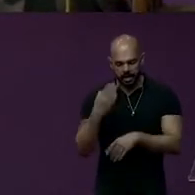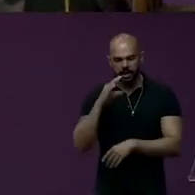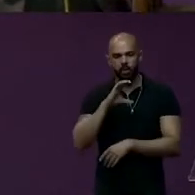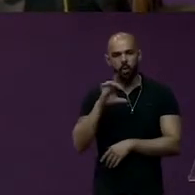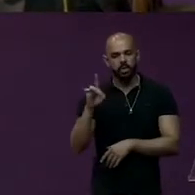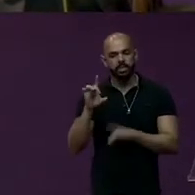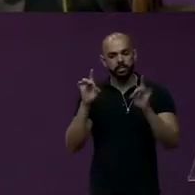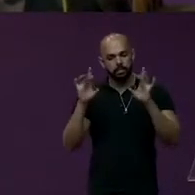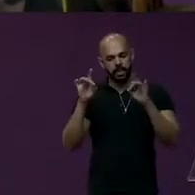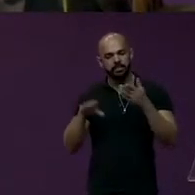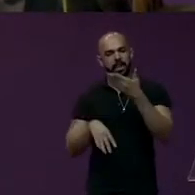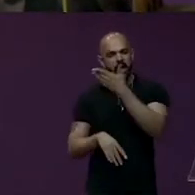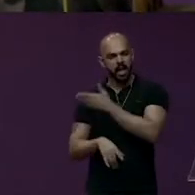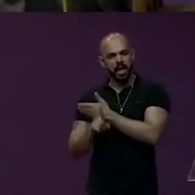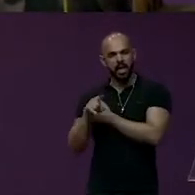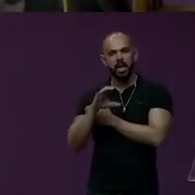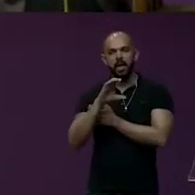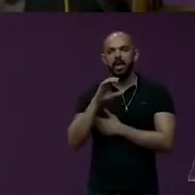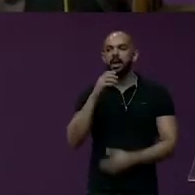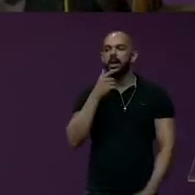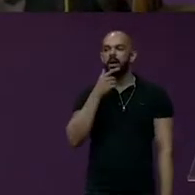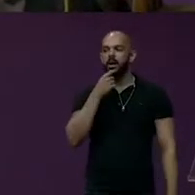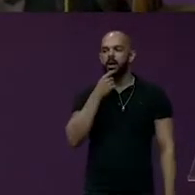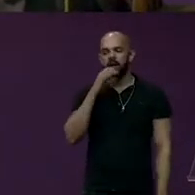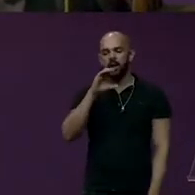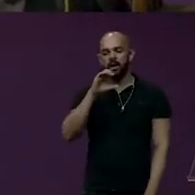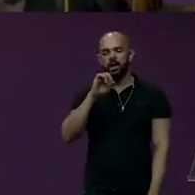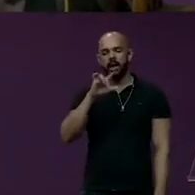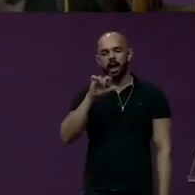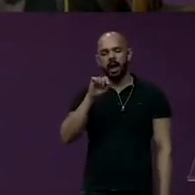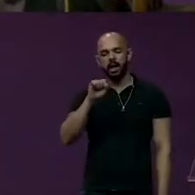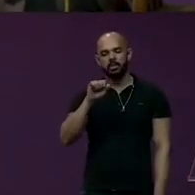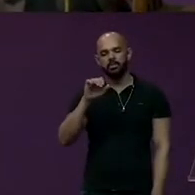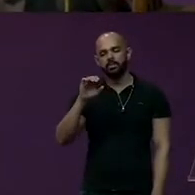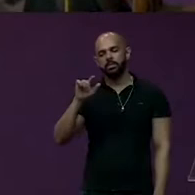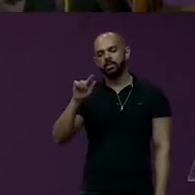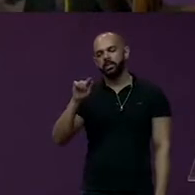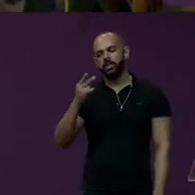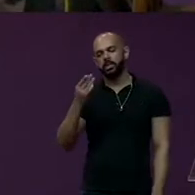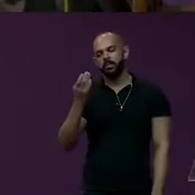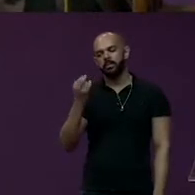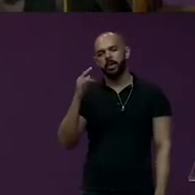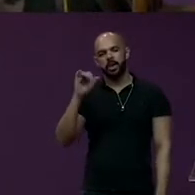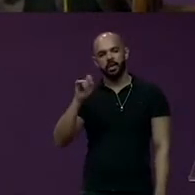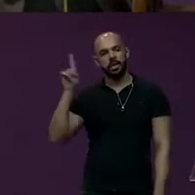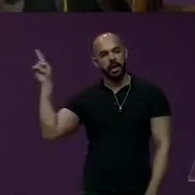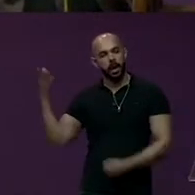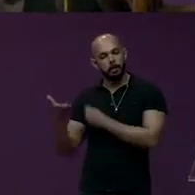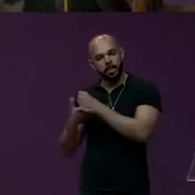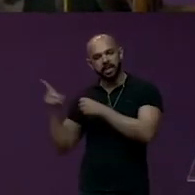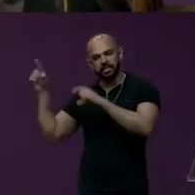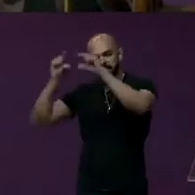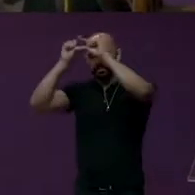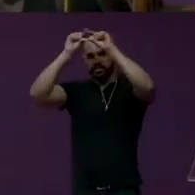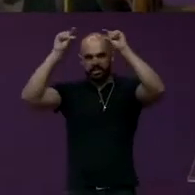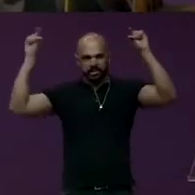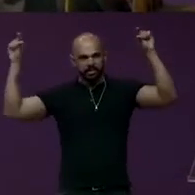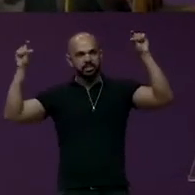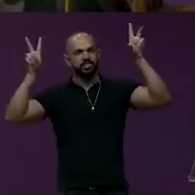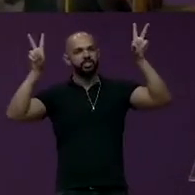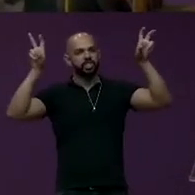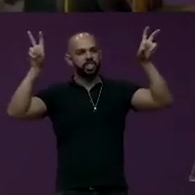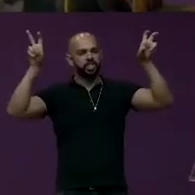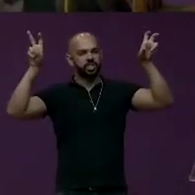para isso, né, que é coordenada pelo Carlos Gadelha, e que eu acho que a base, a linha mestra, está ali no título daquele